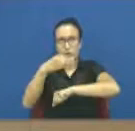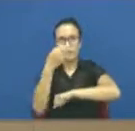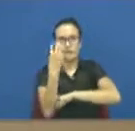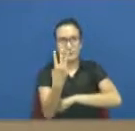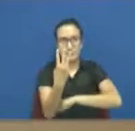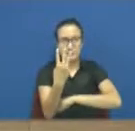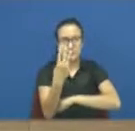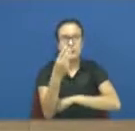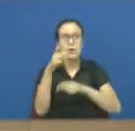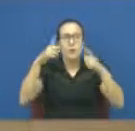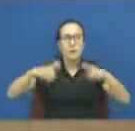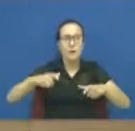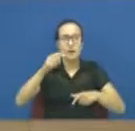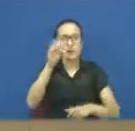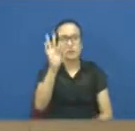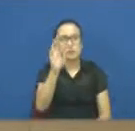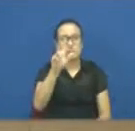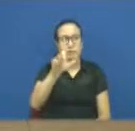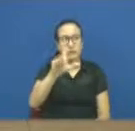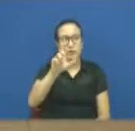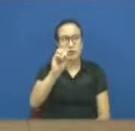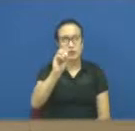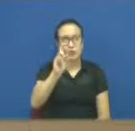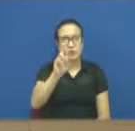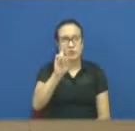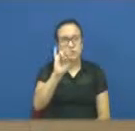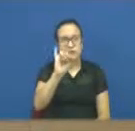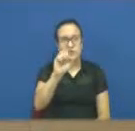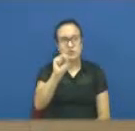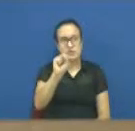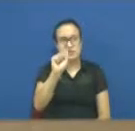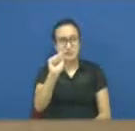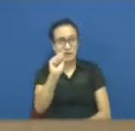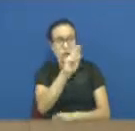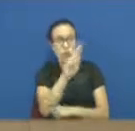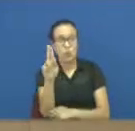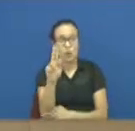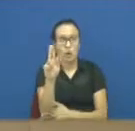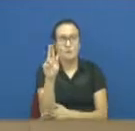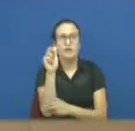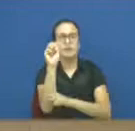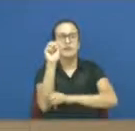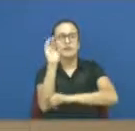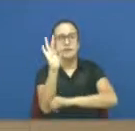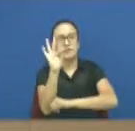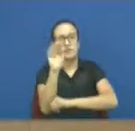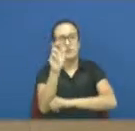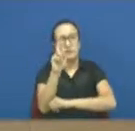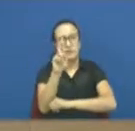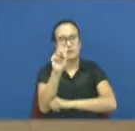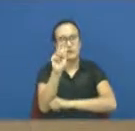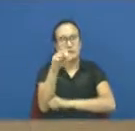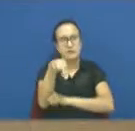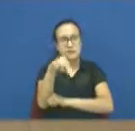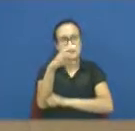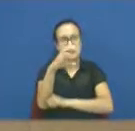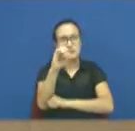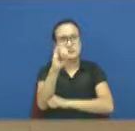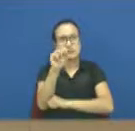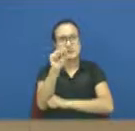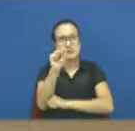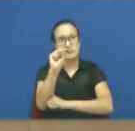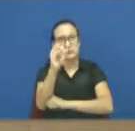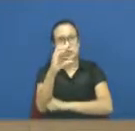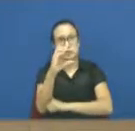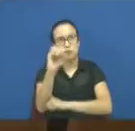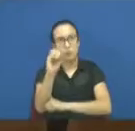Sidney Pascotto, que perpetua o nome do senhor Francisco Alves Filho à Rua Projetada 3, do residencial Floriza, no